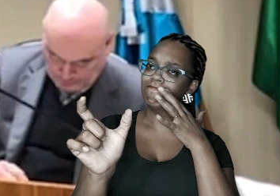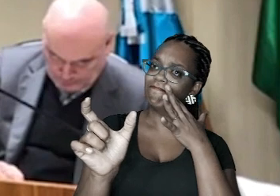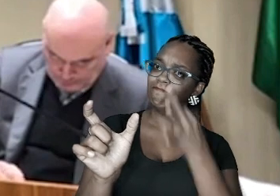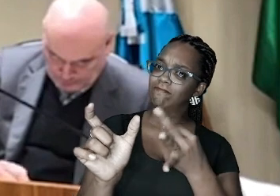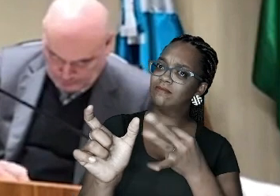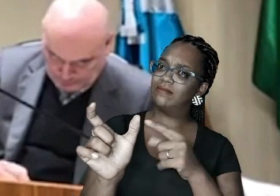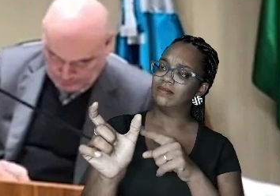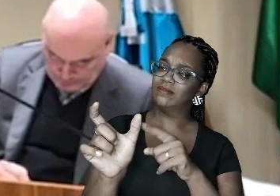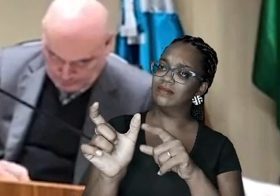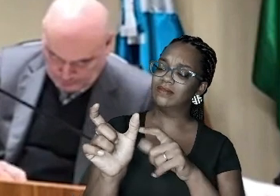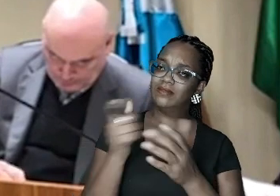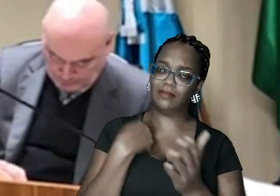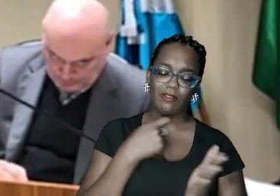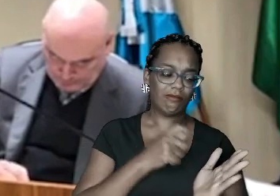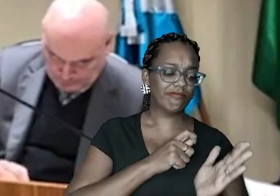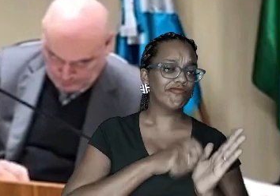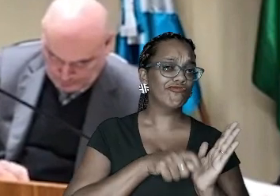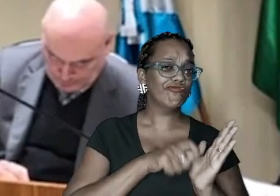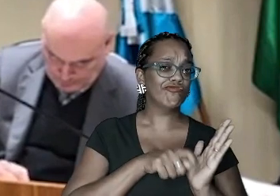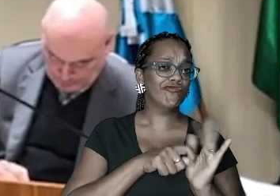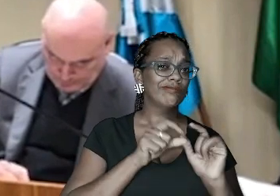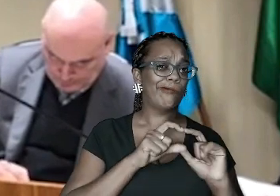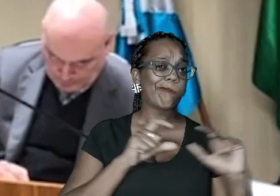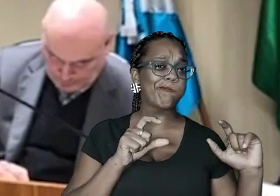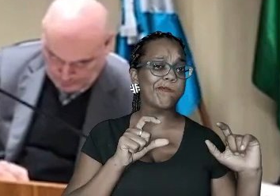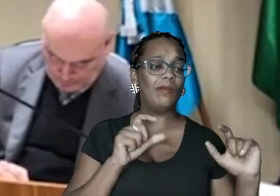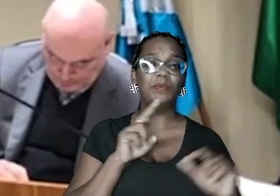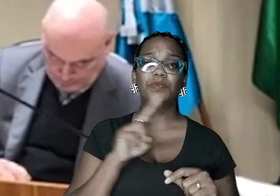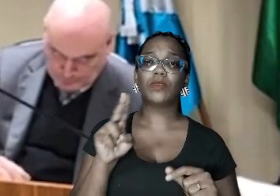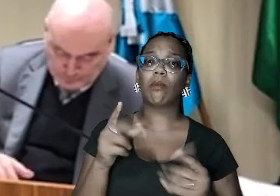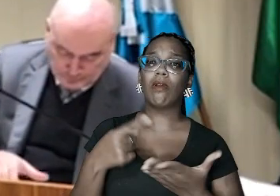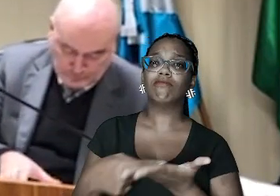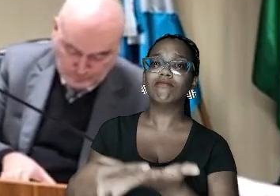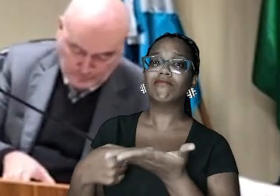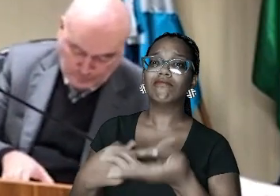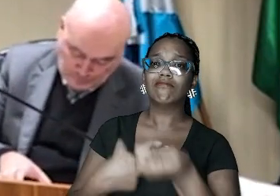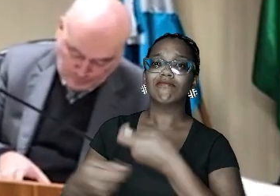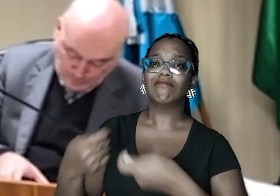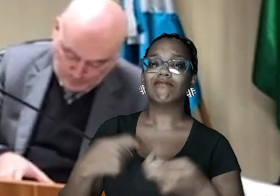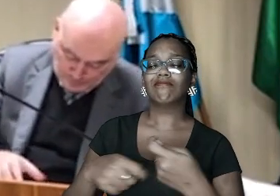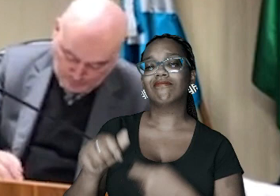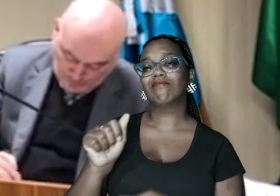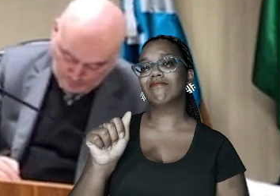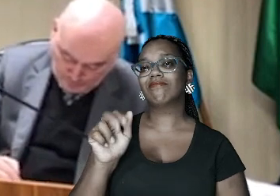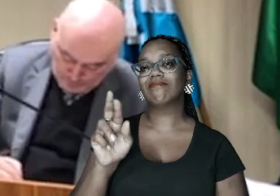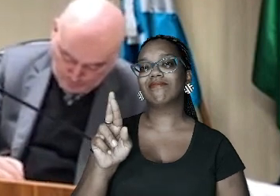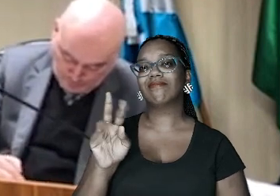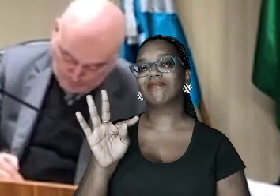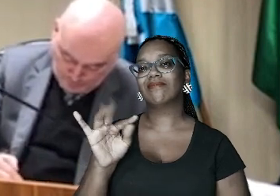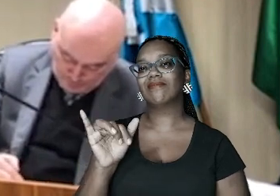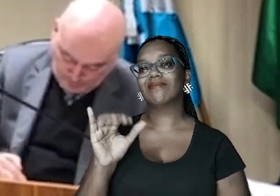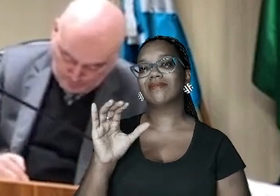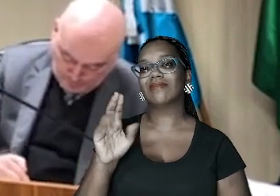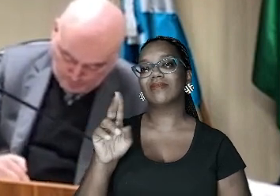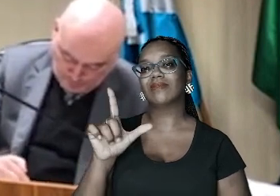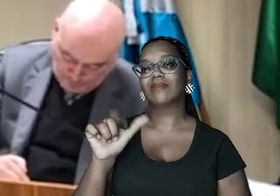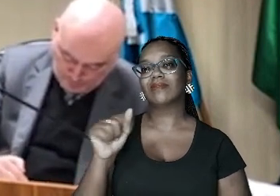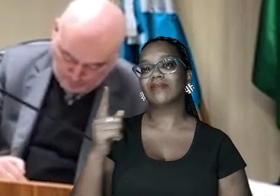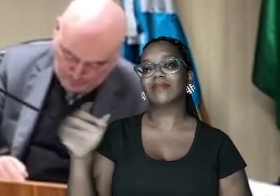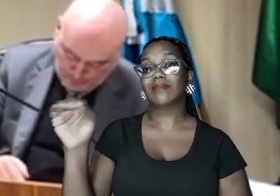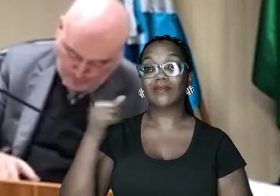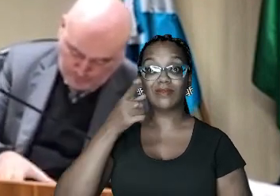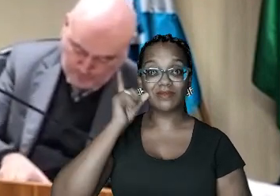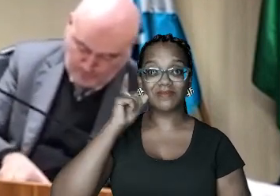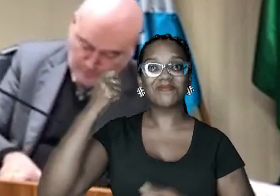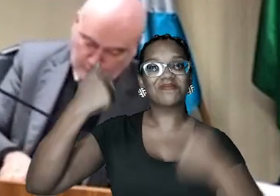aqui em caps lock que foi articulação que foi também um dos temas que foi muito falado ontem da necessidade